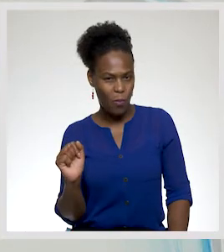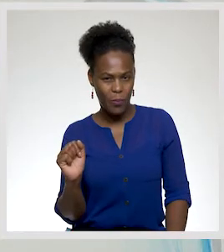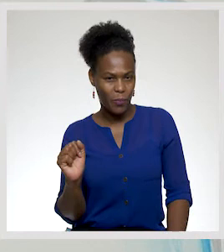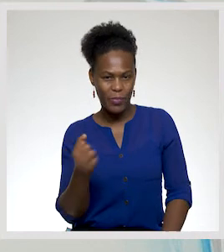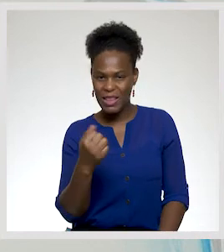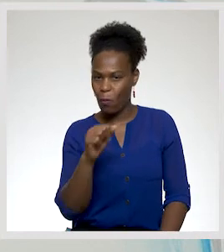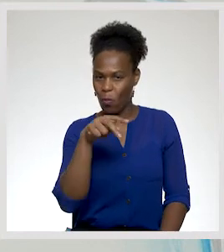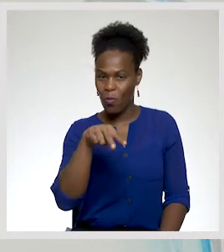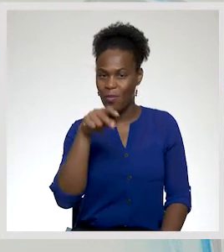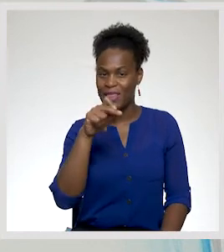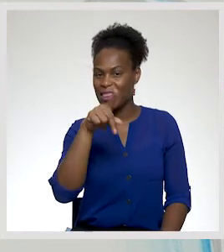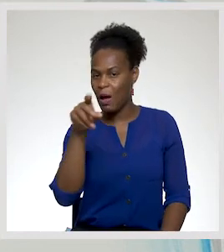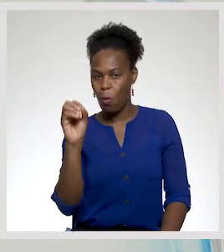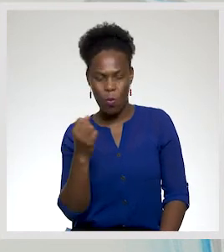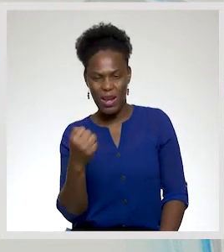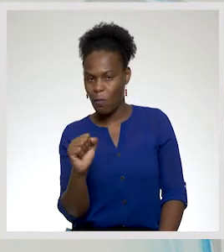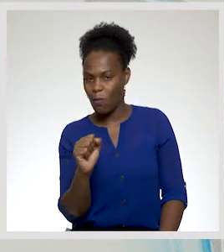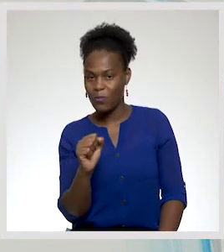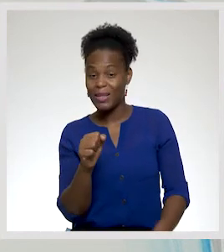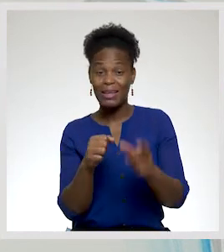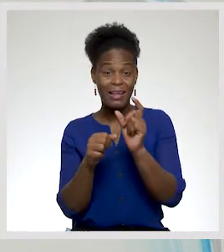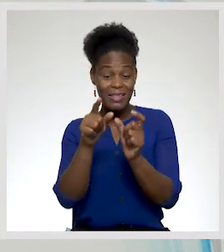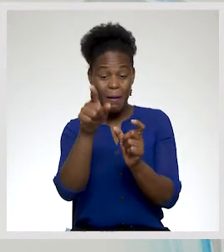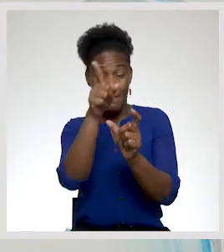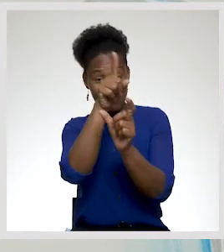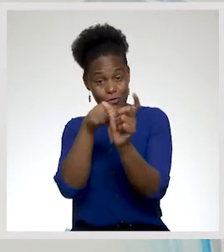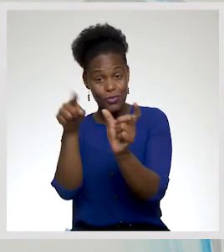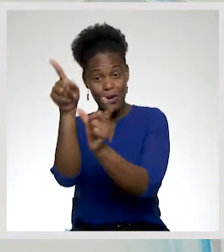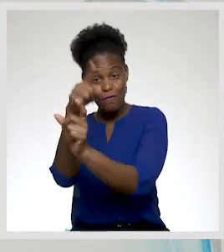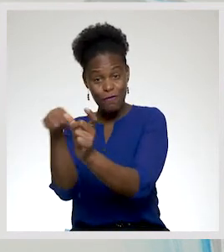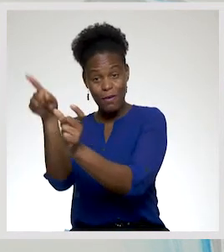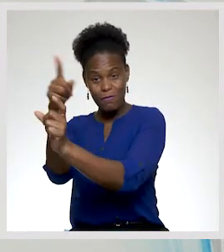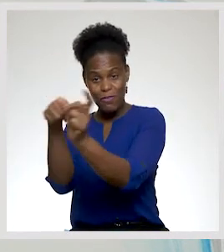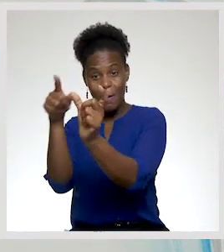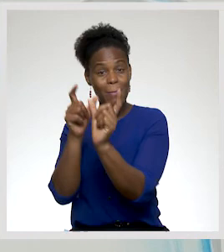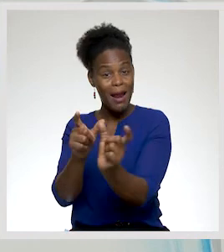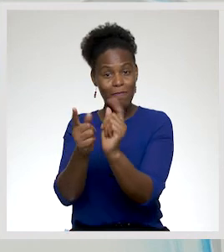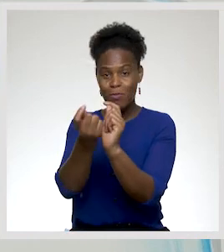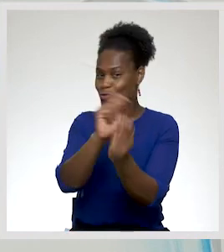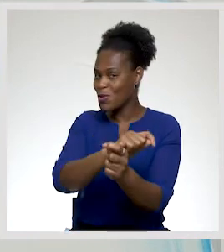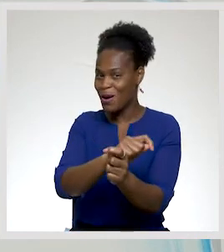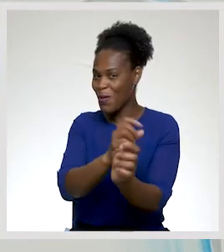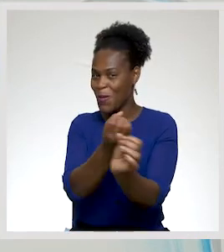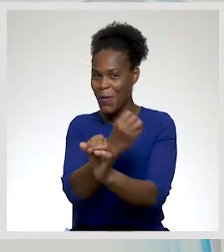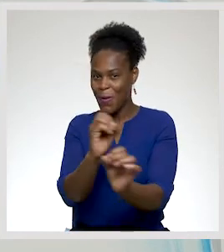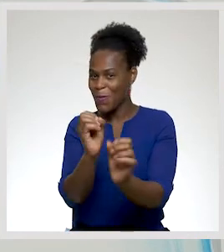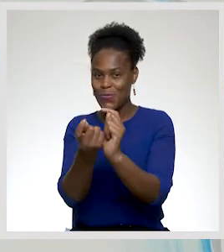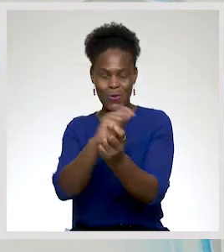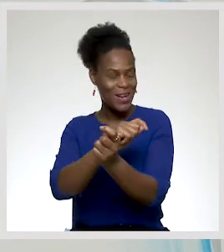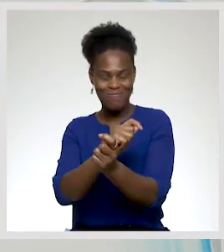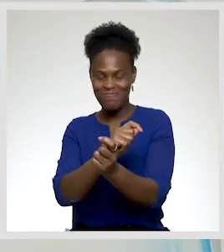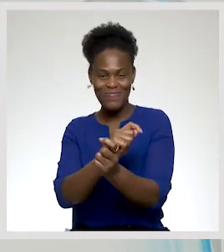e não. Temos ali as palavras que não mudam. Quem conseguiu fazer